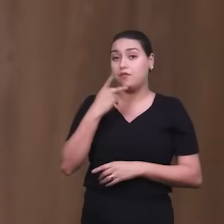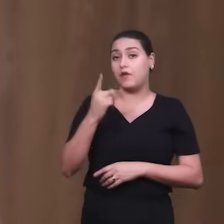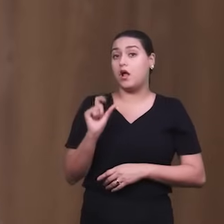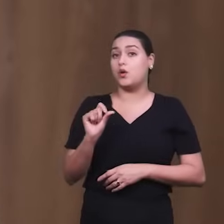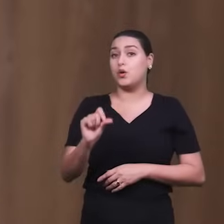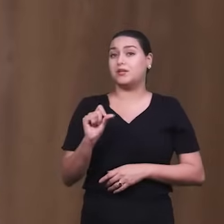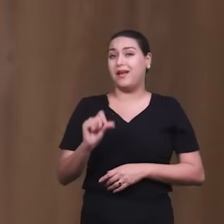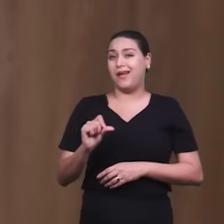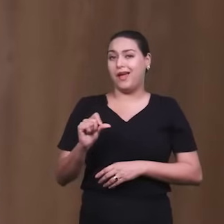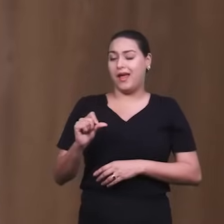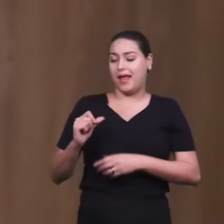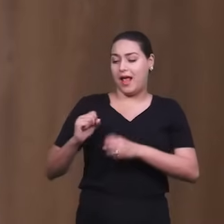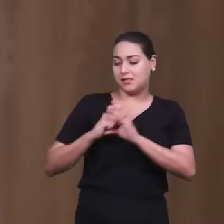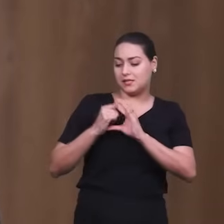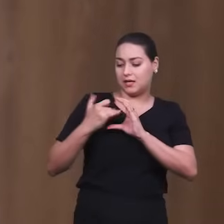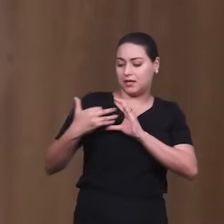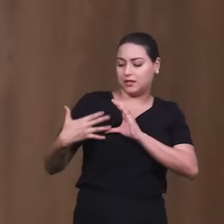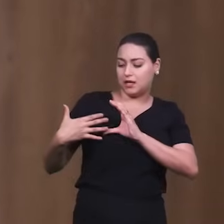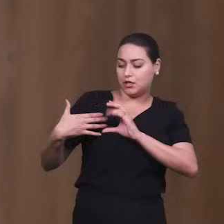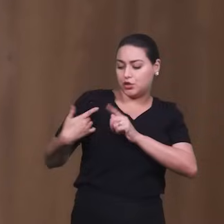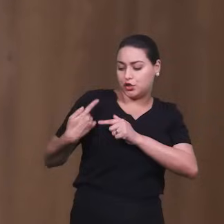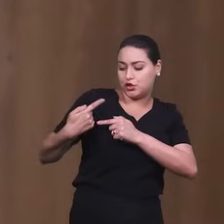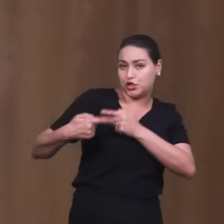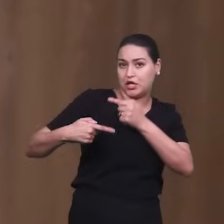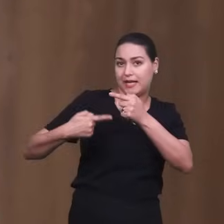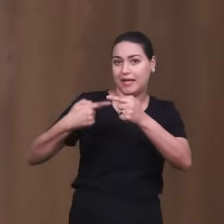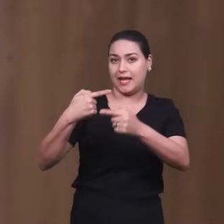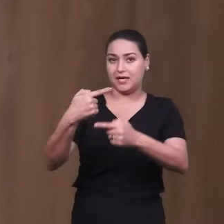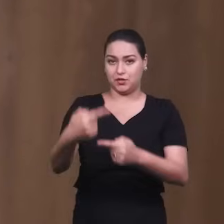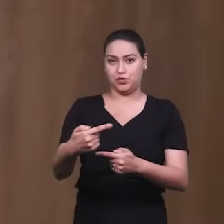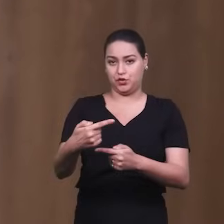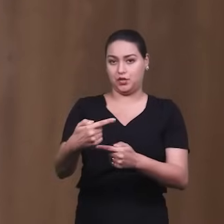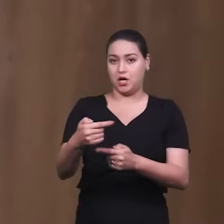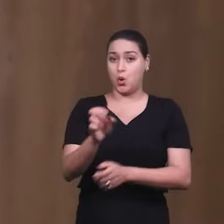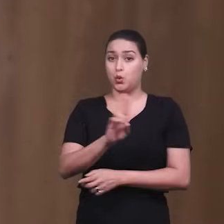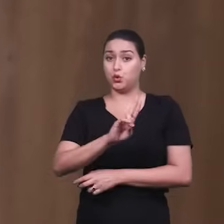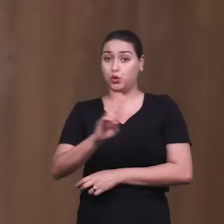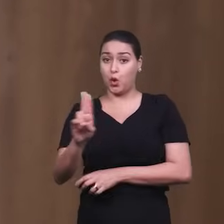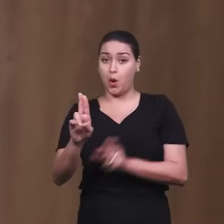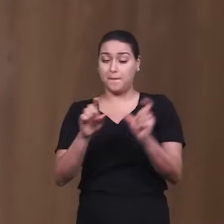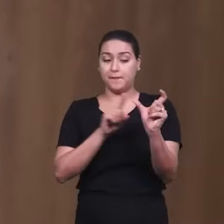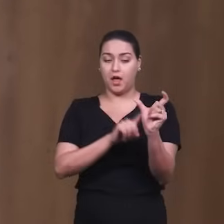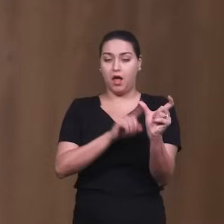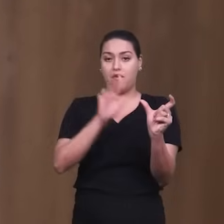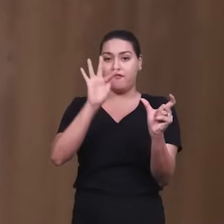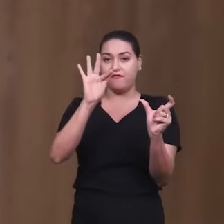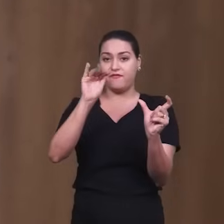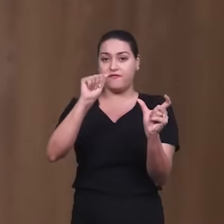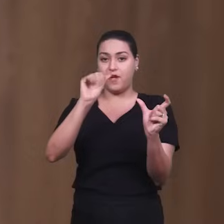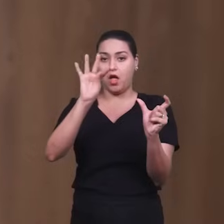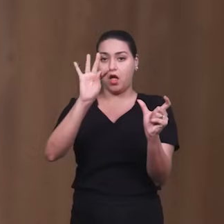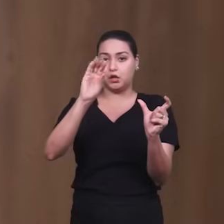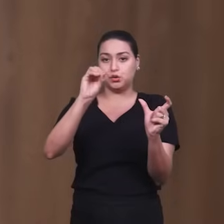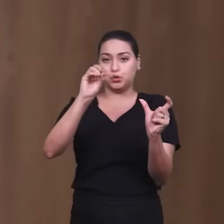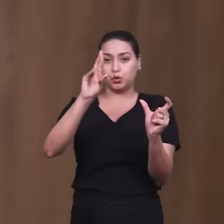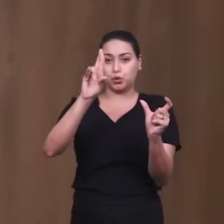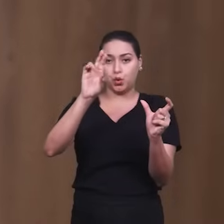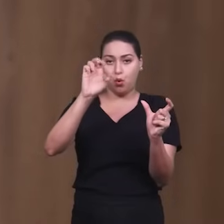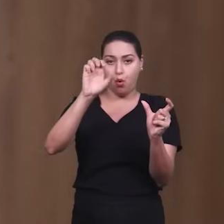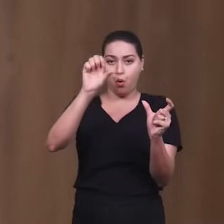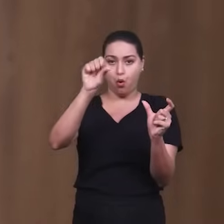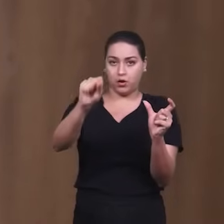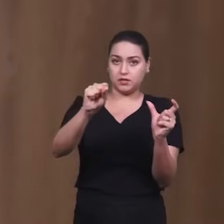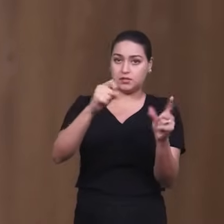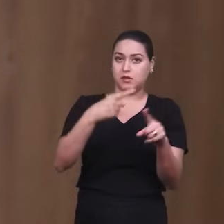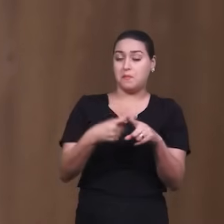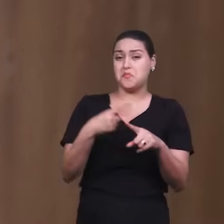ele vai falar daquilo que é a transmissão das características, ele vai chamar isso de fatores. Isso porque nos dias de